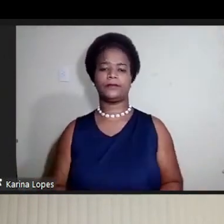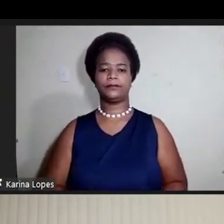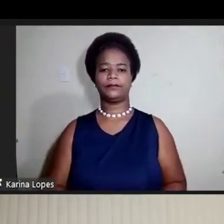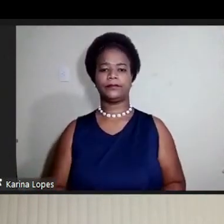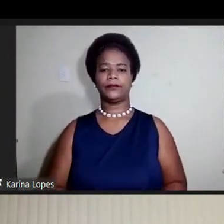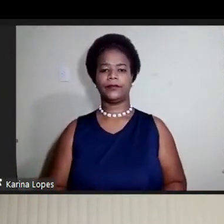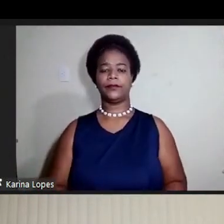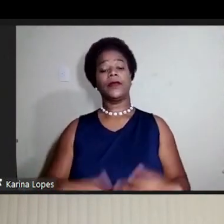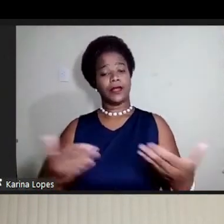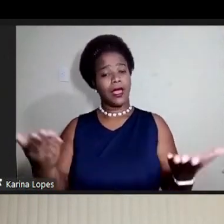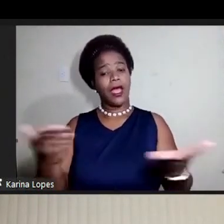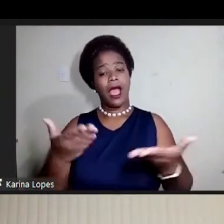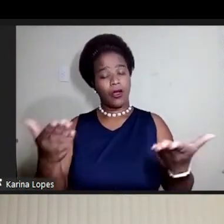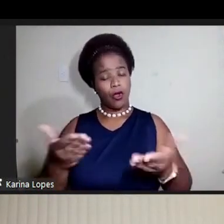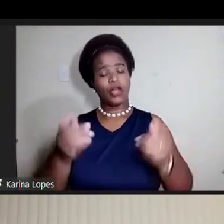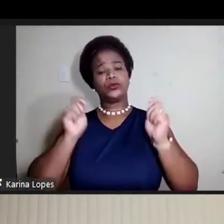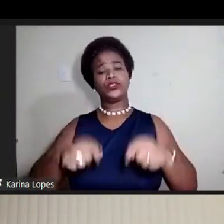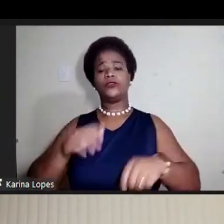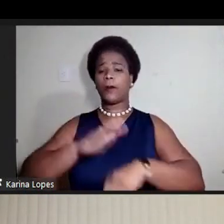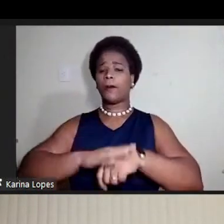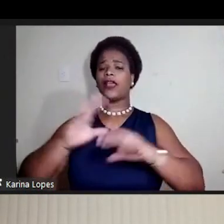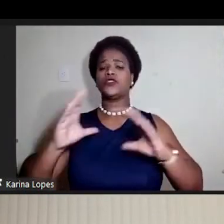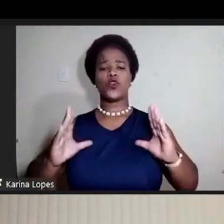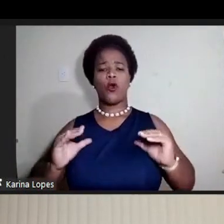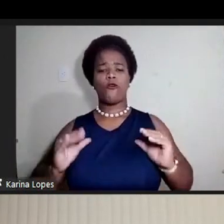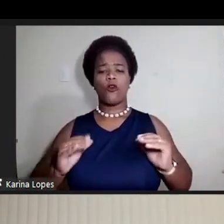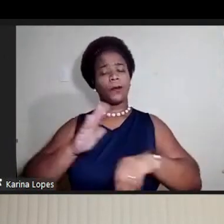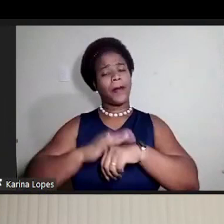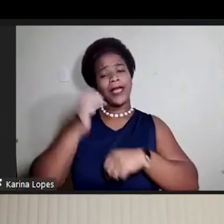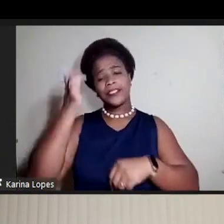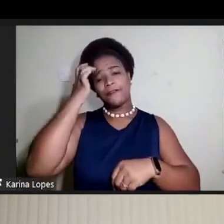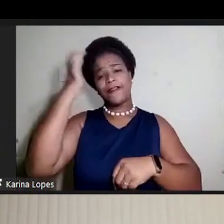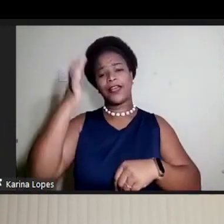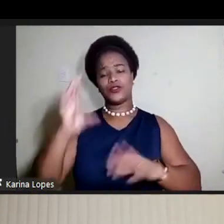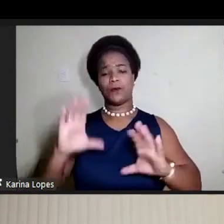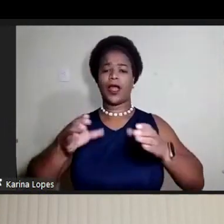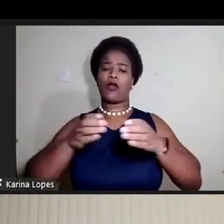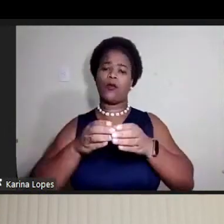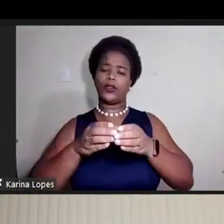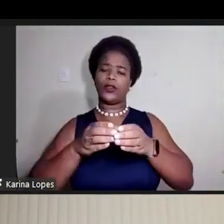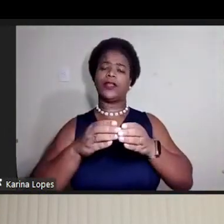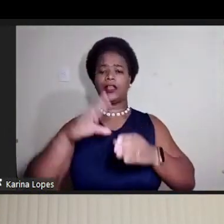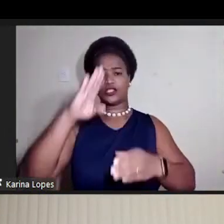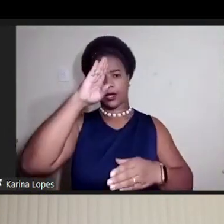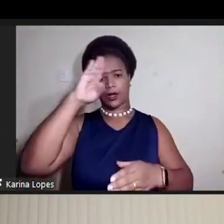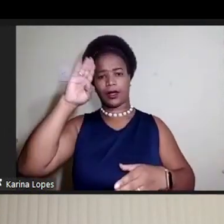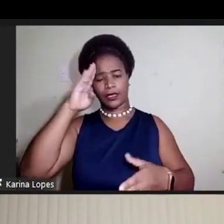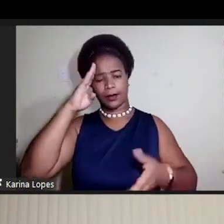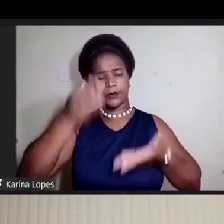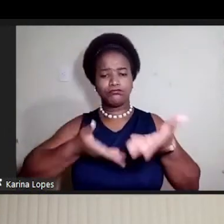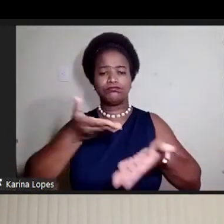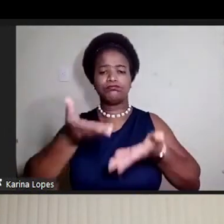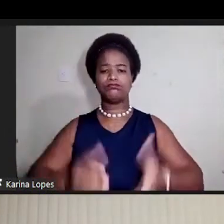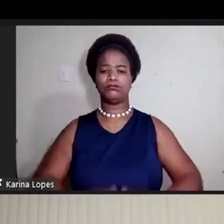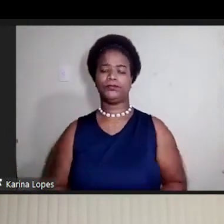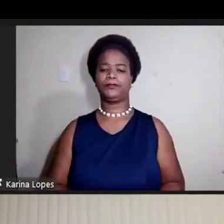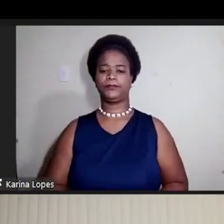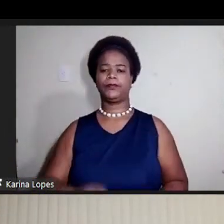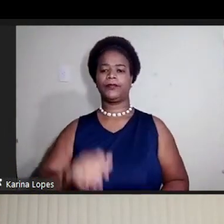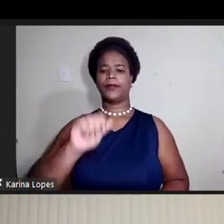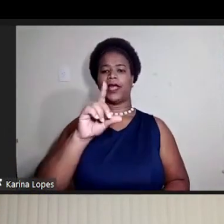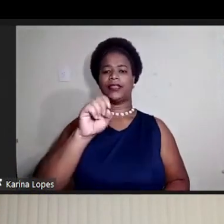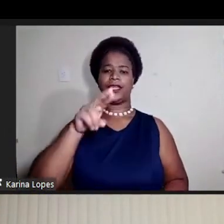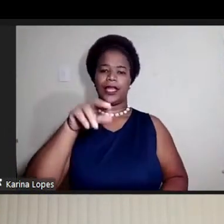mais conforto e praticidade à comunidade acadêmica. Adriana sempre perseguiu relações técnicas e